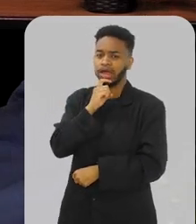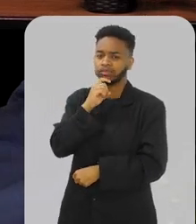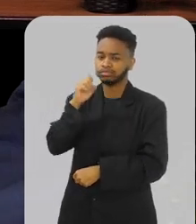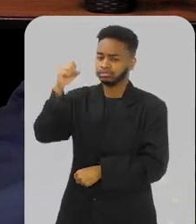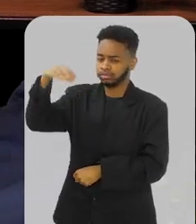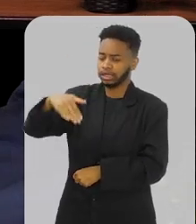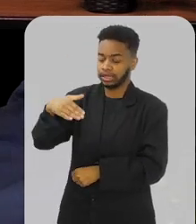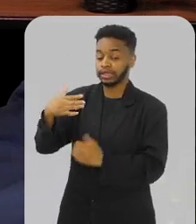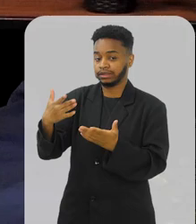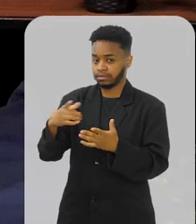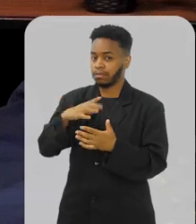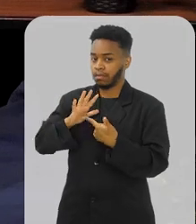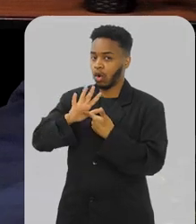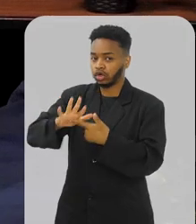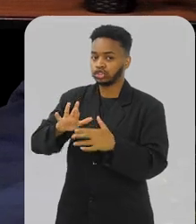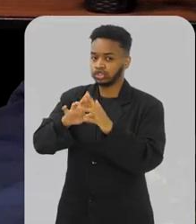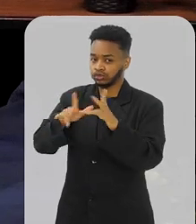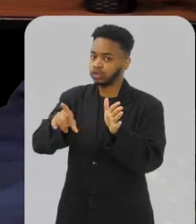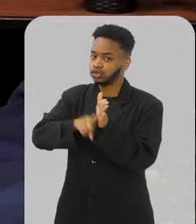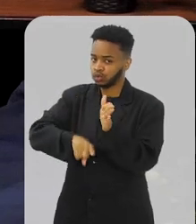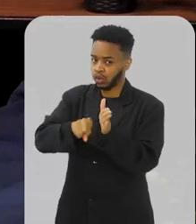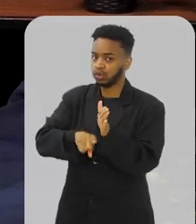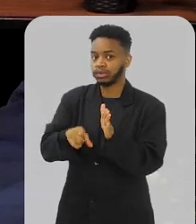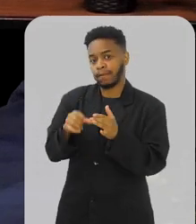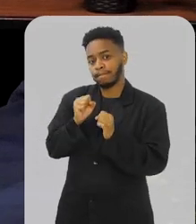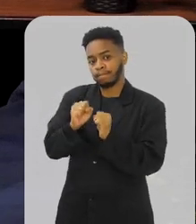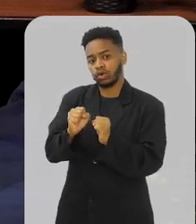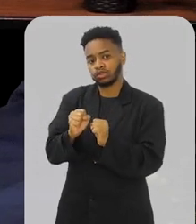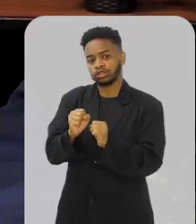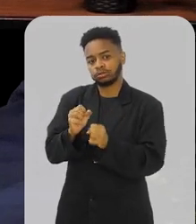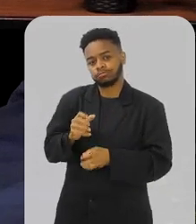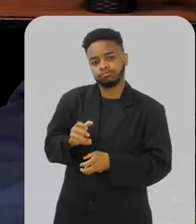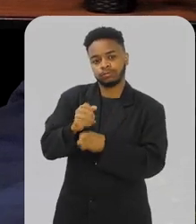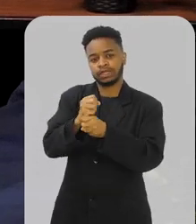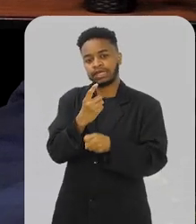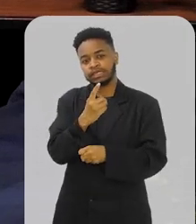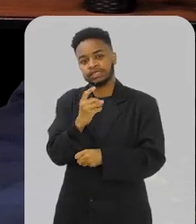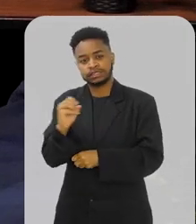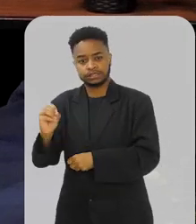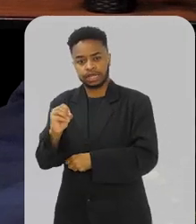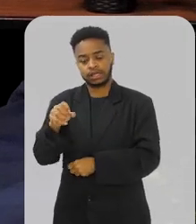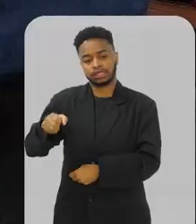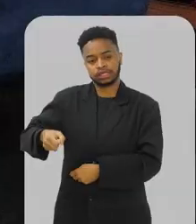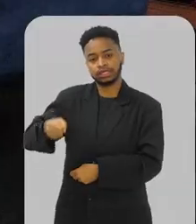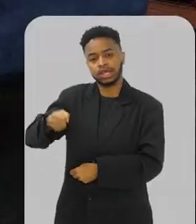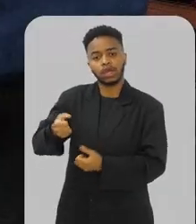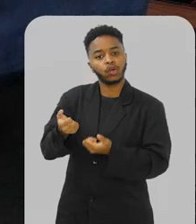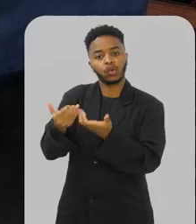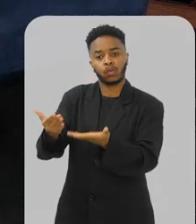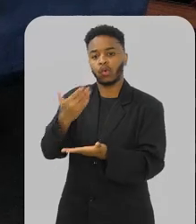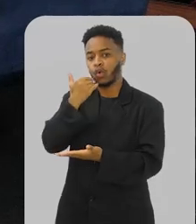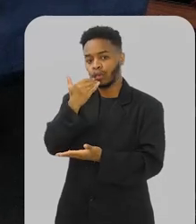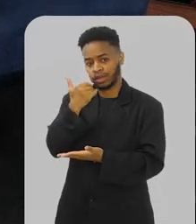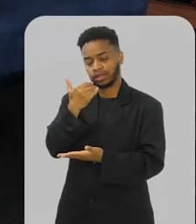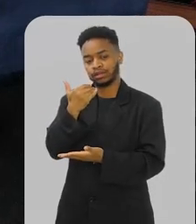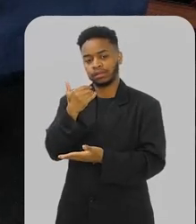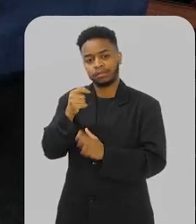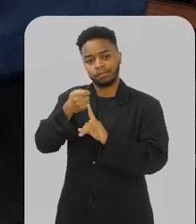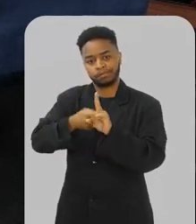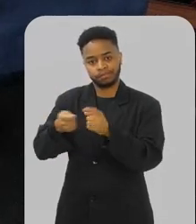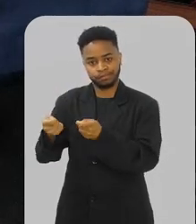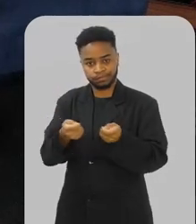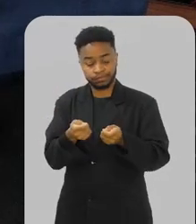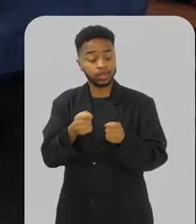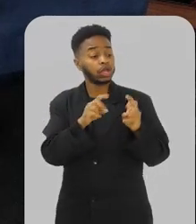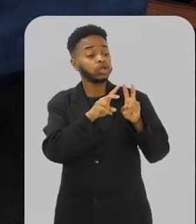isso faz uma diferença. Dá para completar pelo menos umas 100 cestas básicas por mês. E os casos